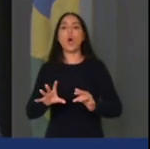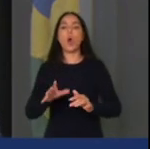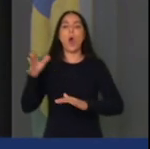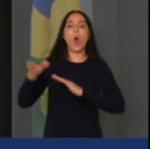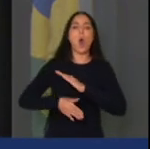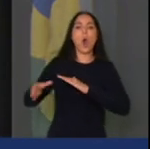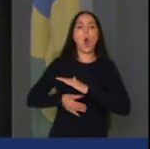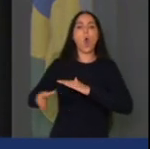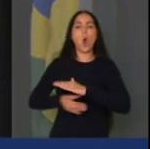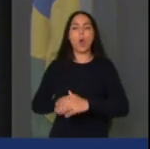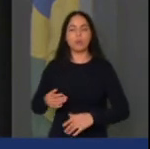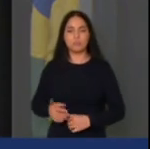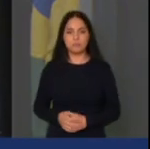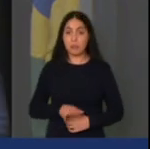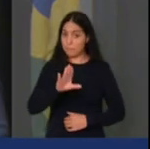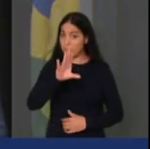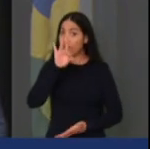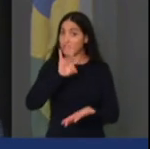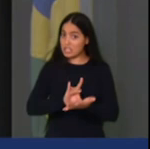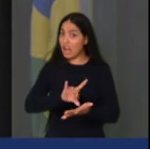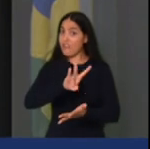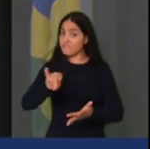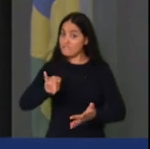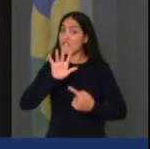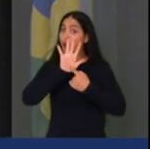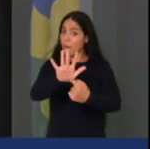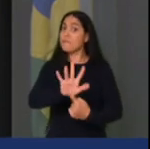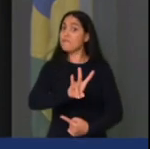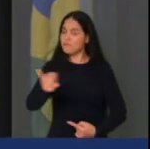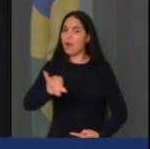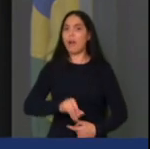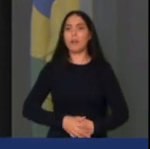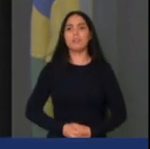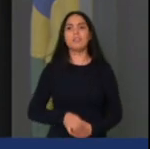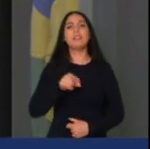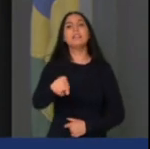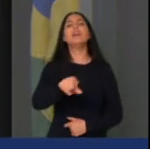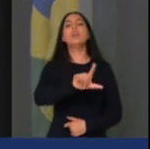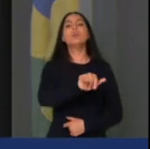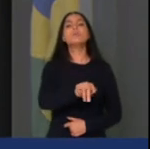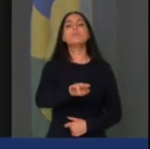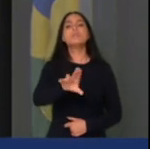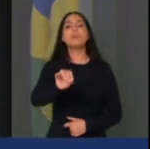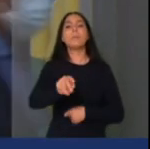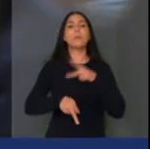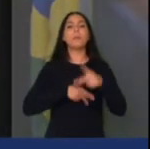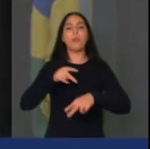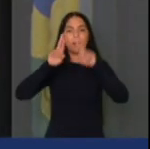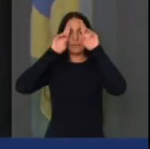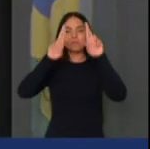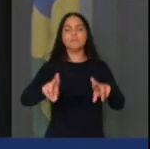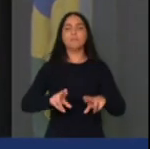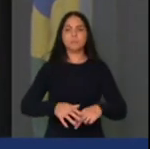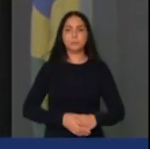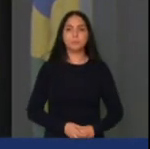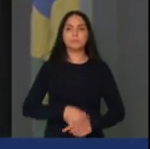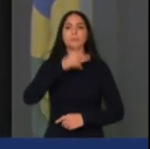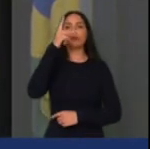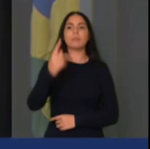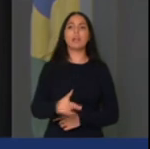prevalecer Luciano Hang te respeito da população brasileira Luciano Hang vai sair dali